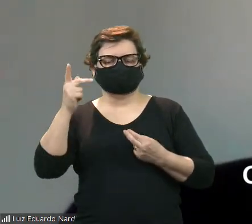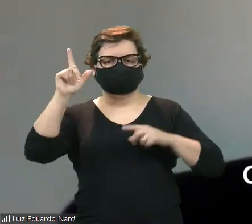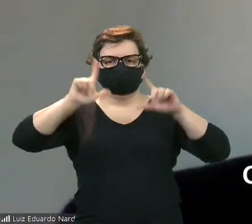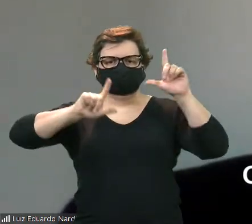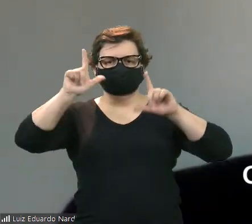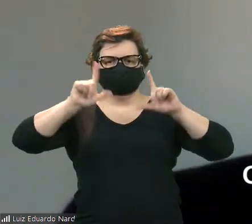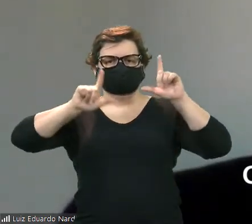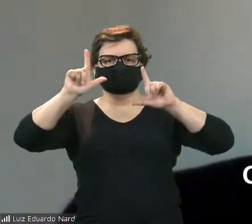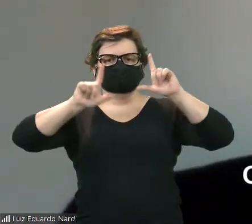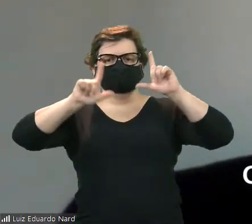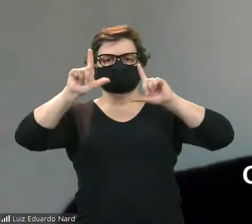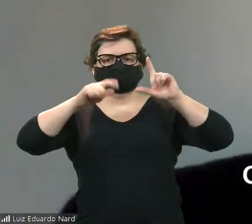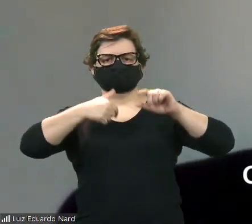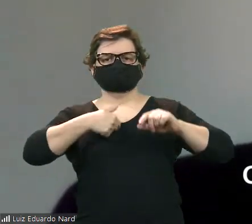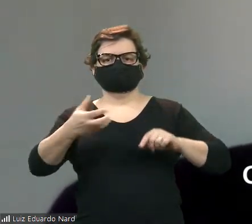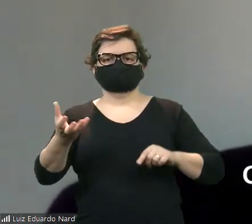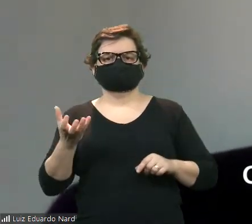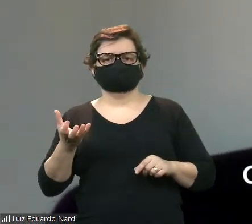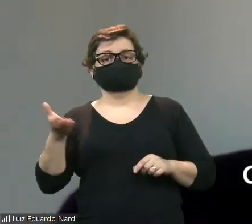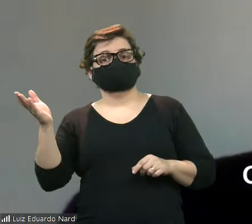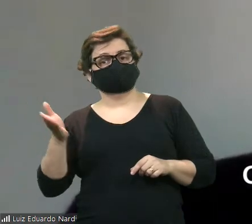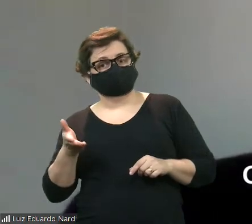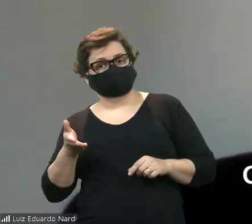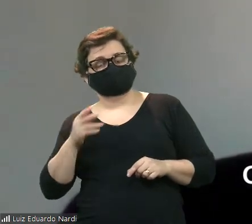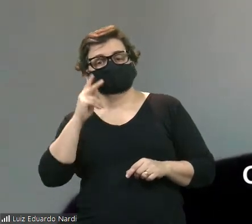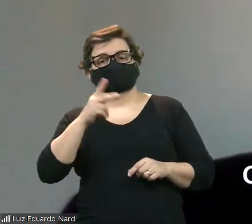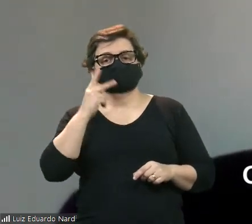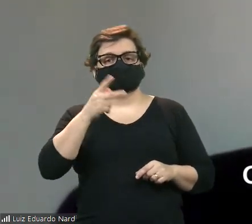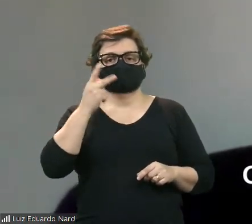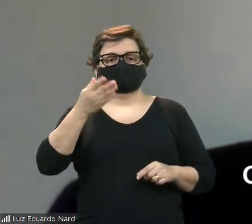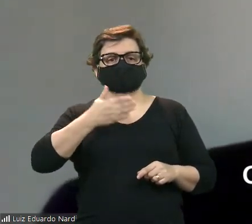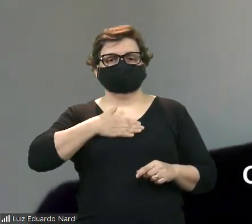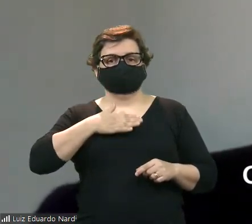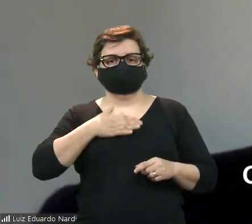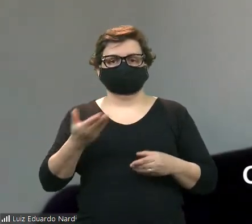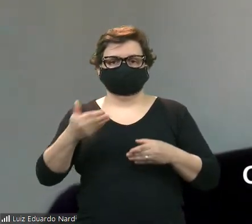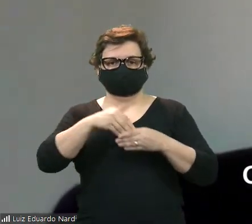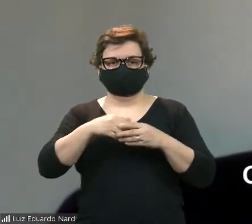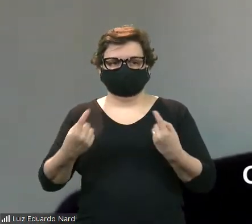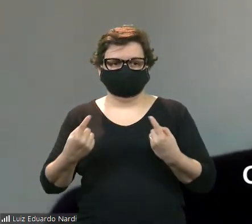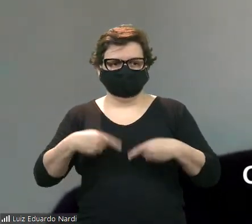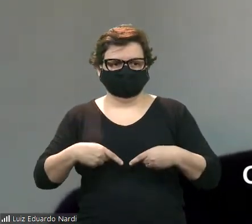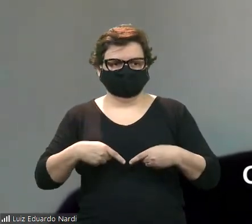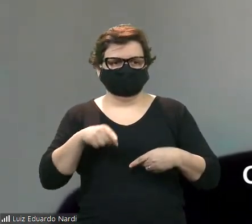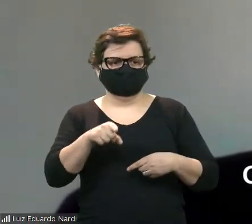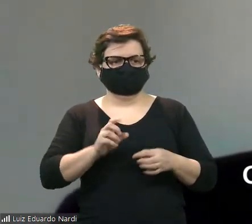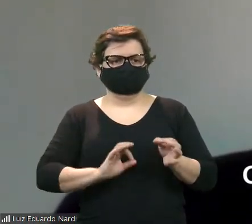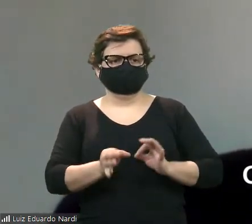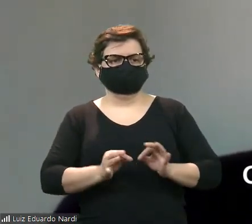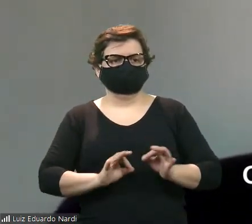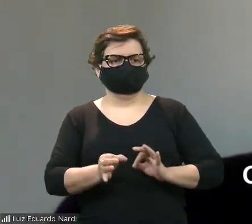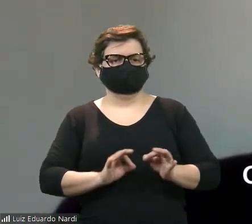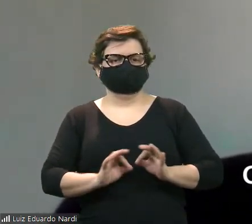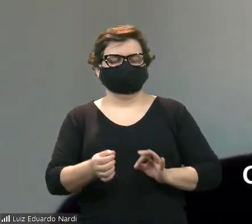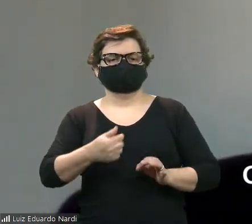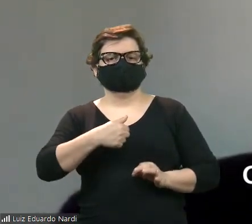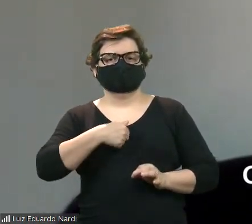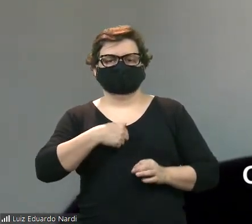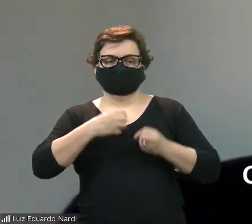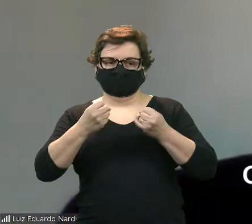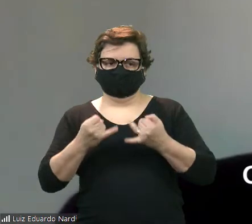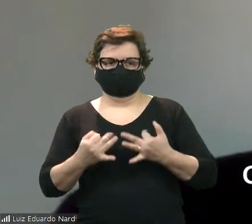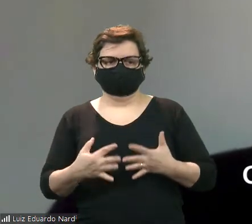Câmara, eu quero já adiantar o meu voto contrário a este projeto. E eu vou